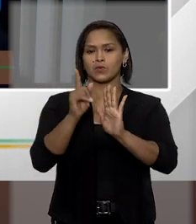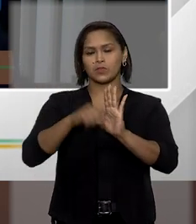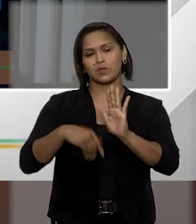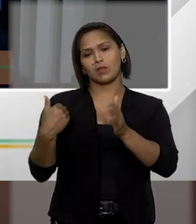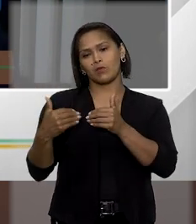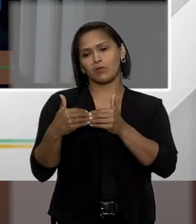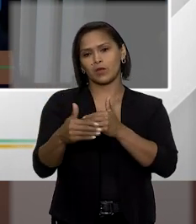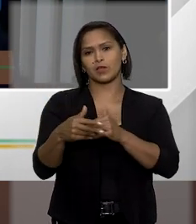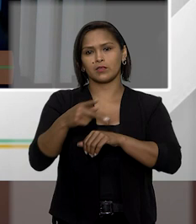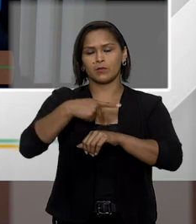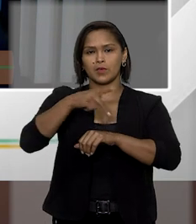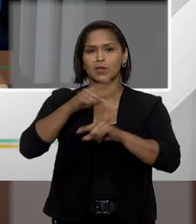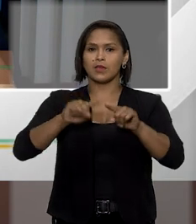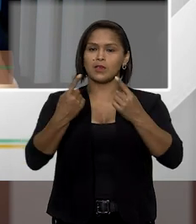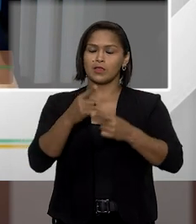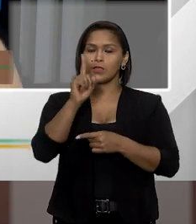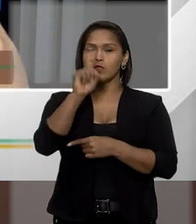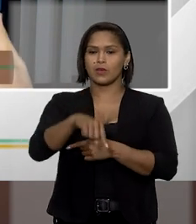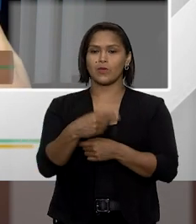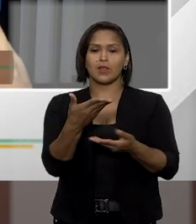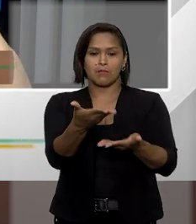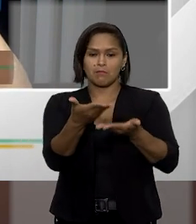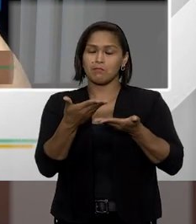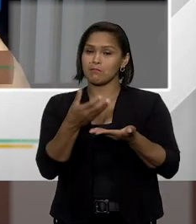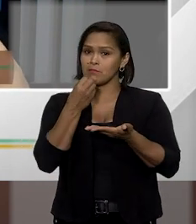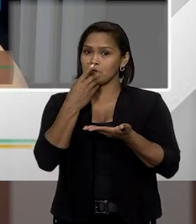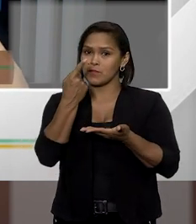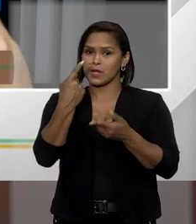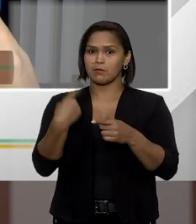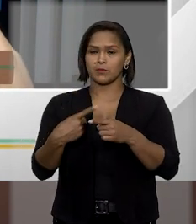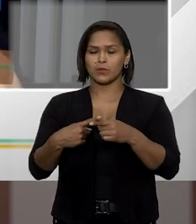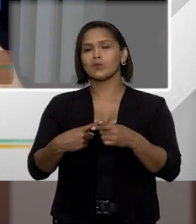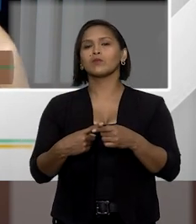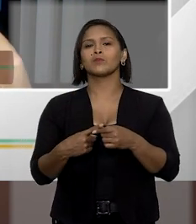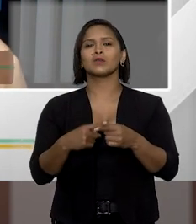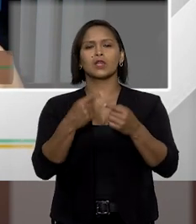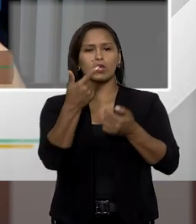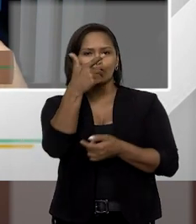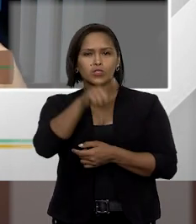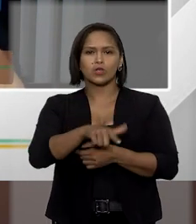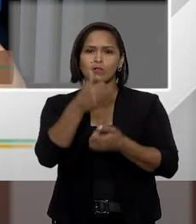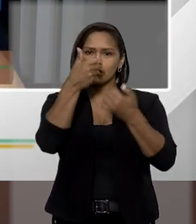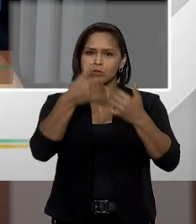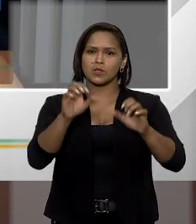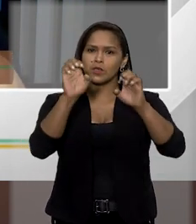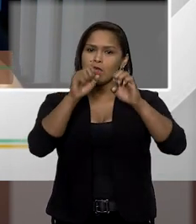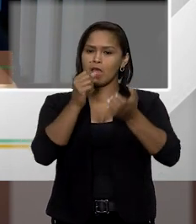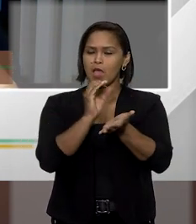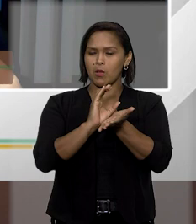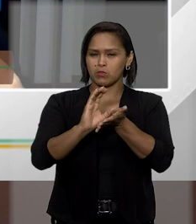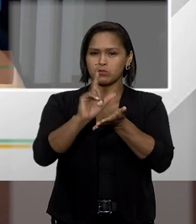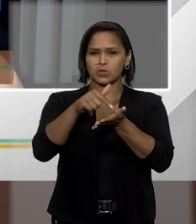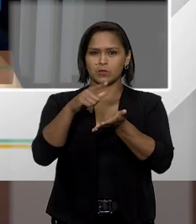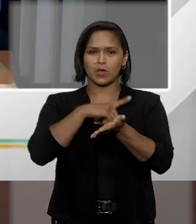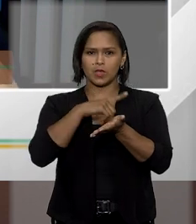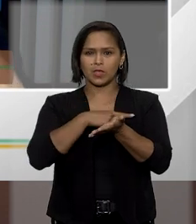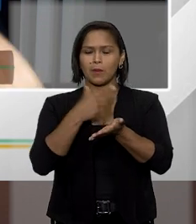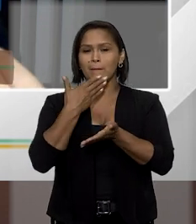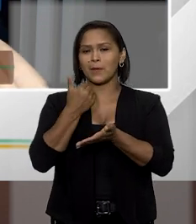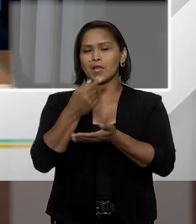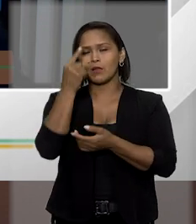proporcionar ao progresso da nação. Então, por isso que ele é muito bem-vindo, é por isso que ele é, como eu disse e repito, é um instrumento que talvez nós